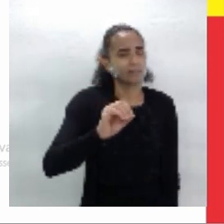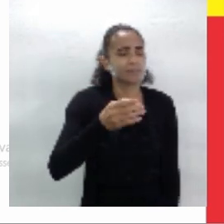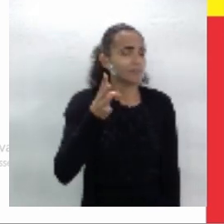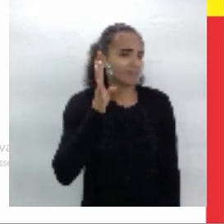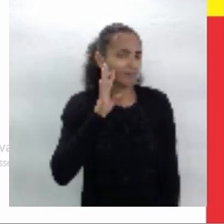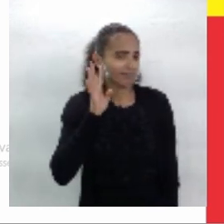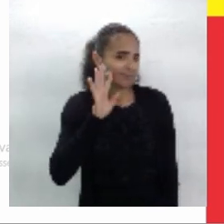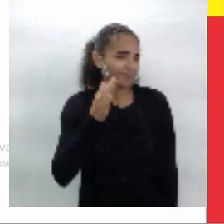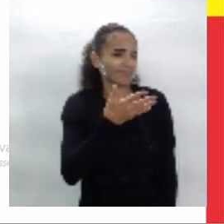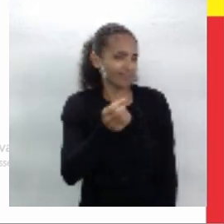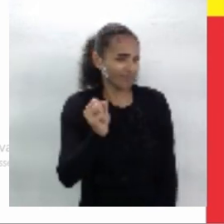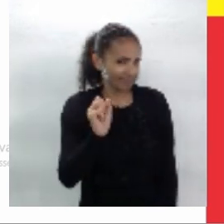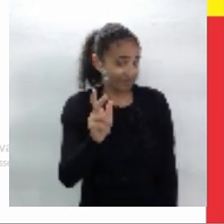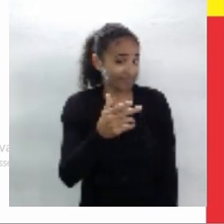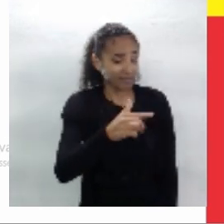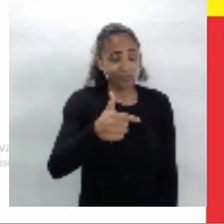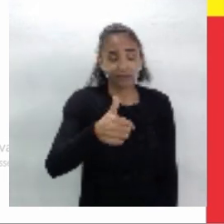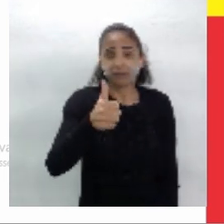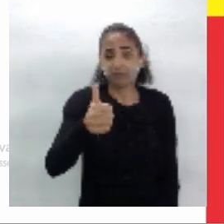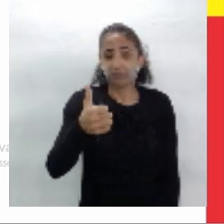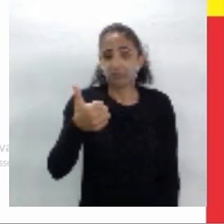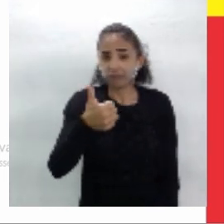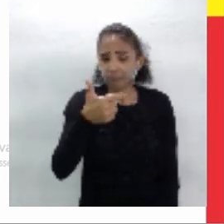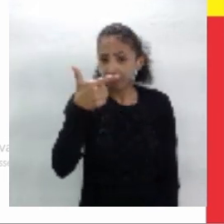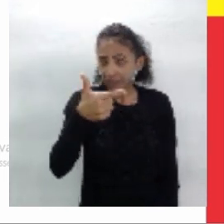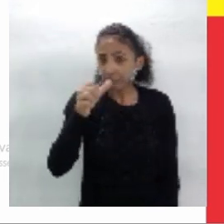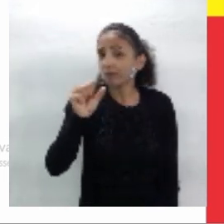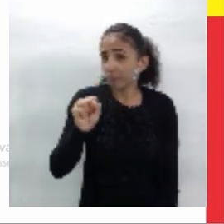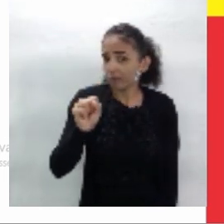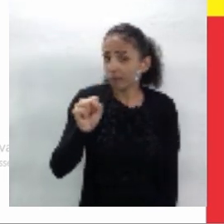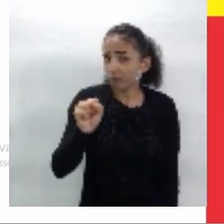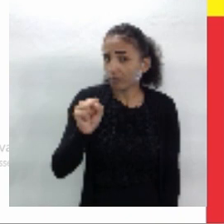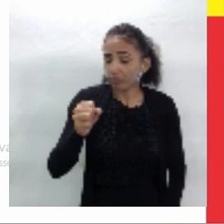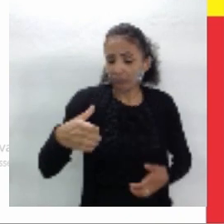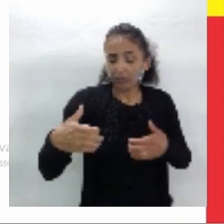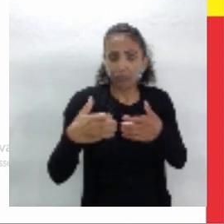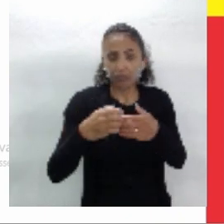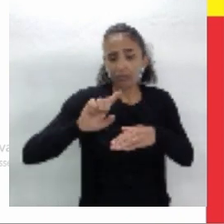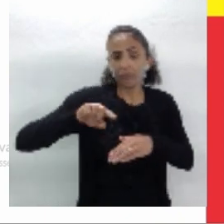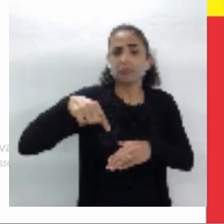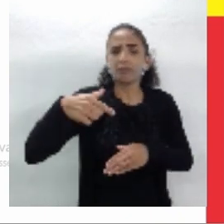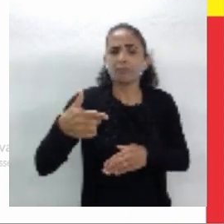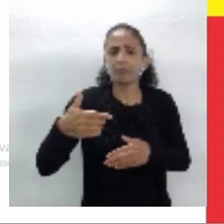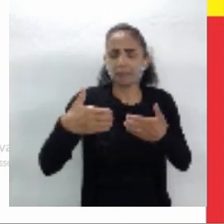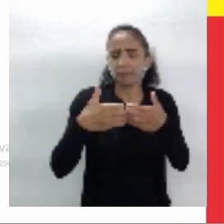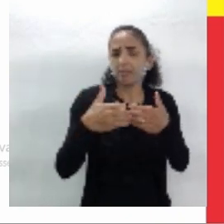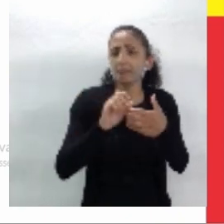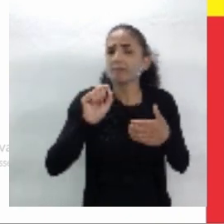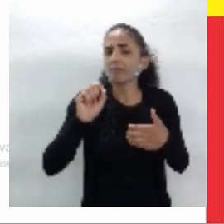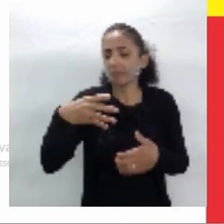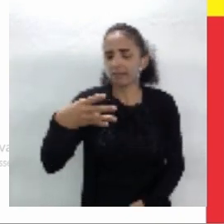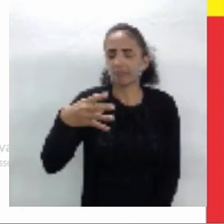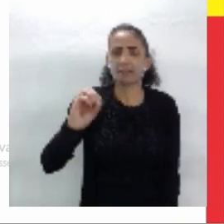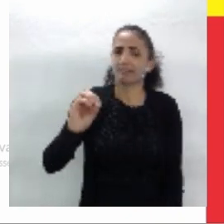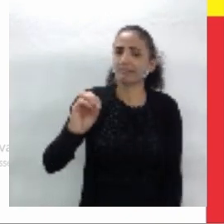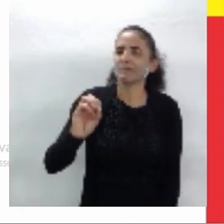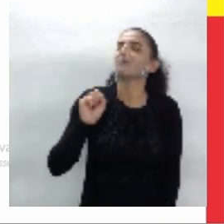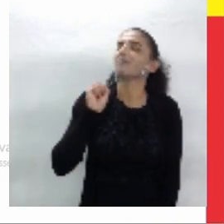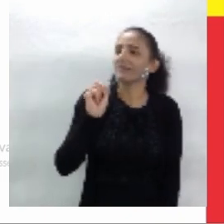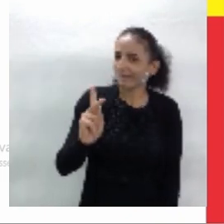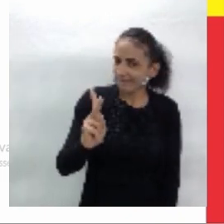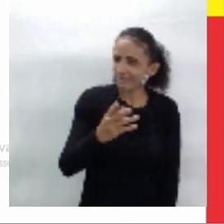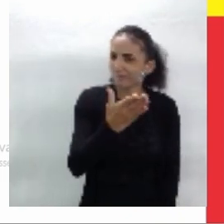E o 28 é mais perto de quanto? Você vai dizer, o 28 é perto de 30. Show de